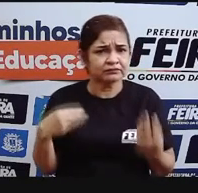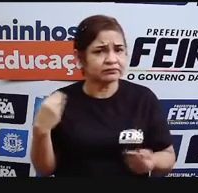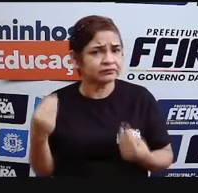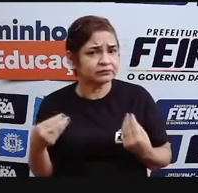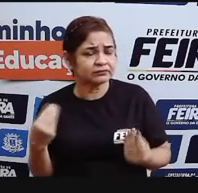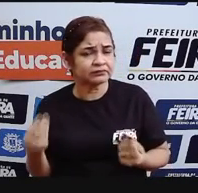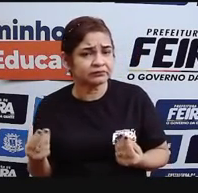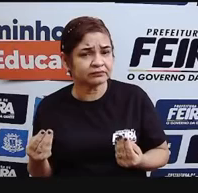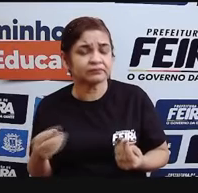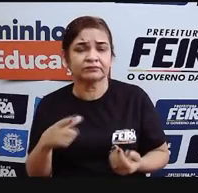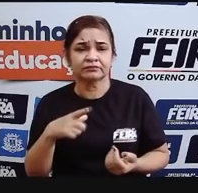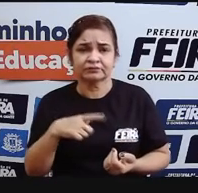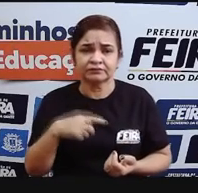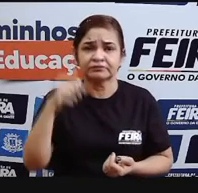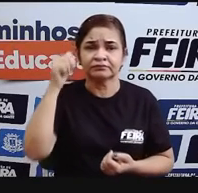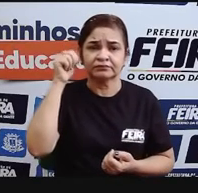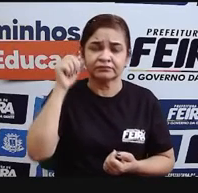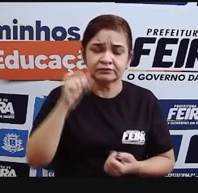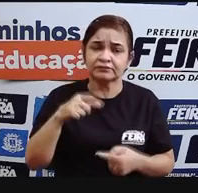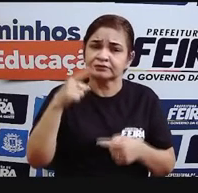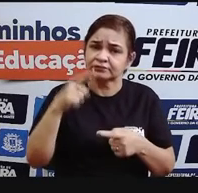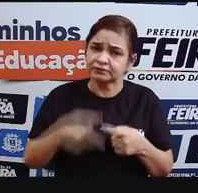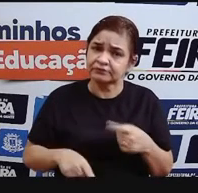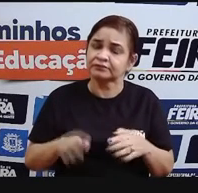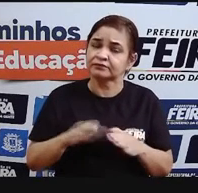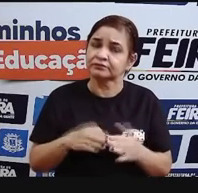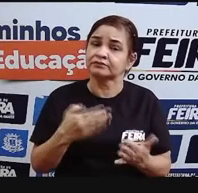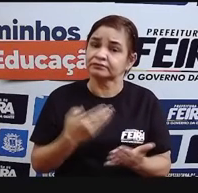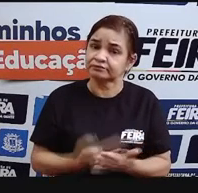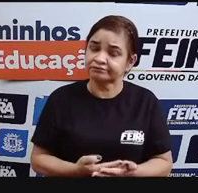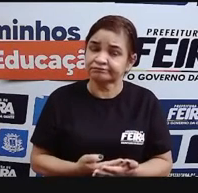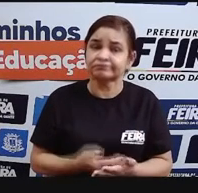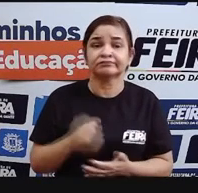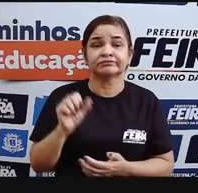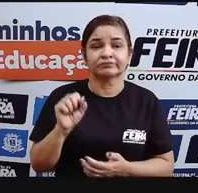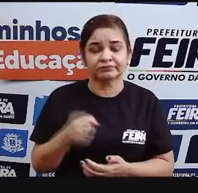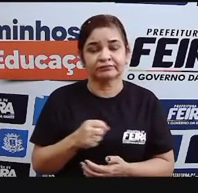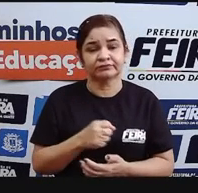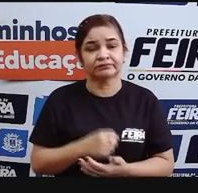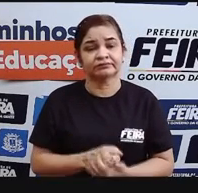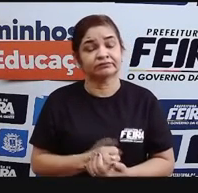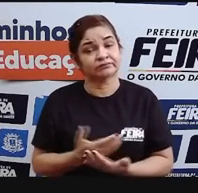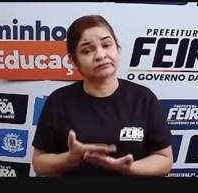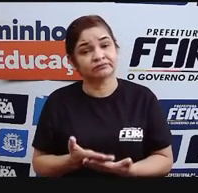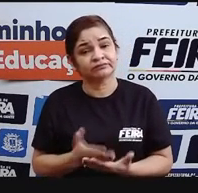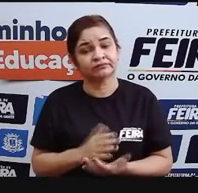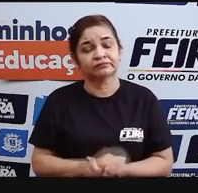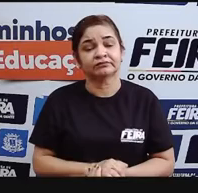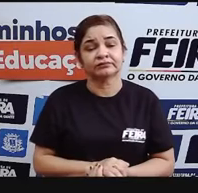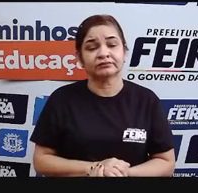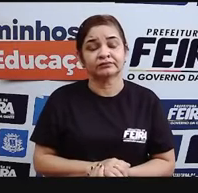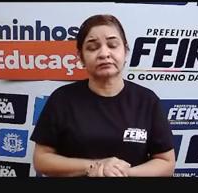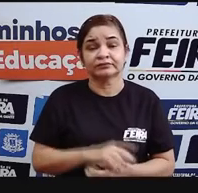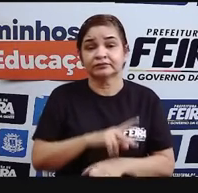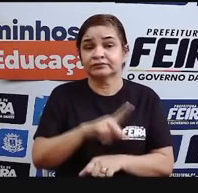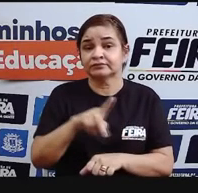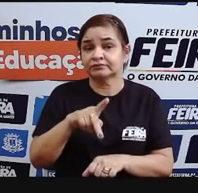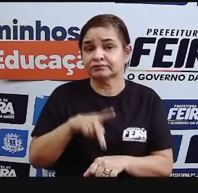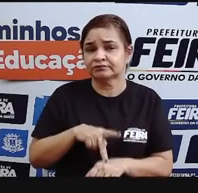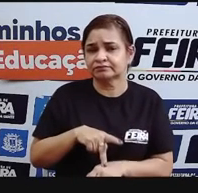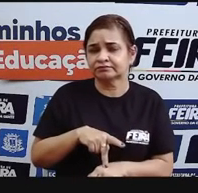existem mulheres no mundo que ainda são proibidas de estudar? Sim, né? Principalmente países que